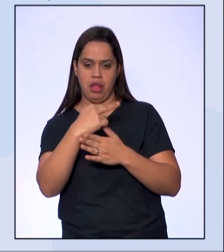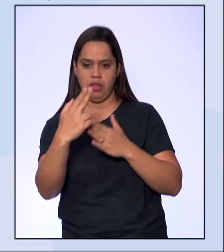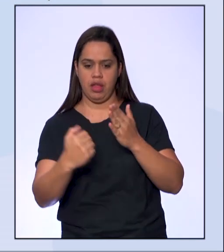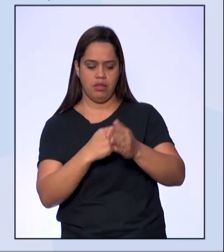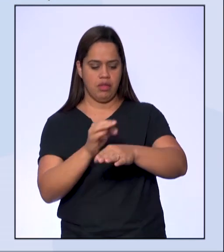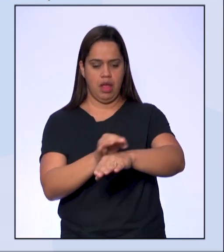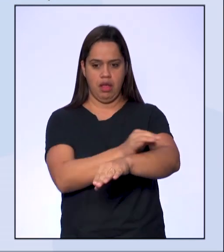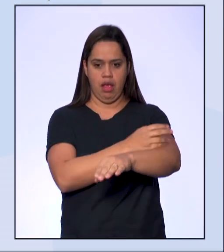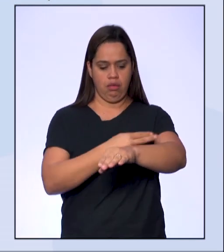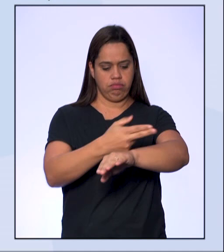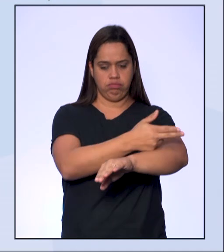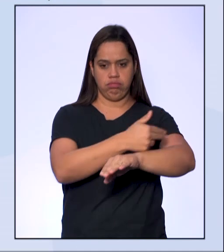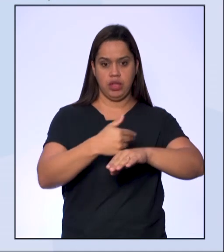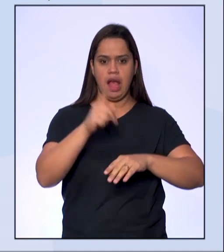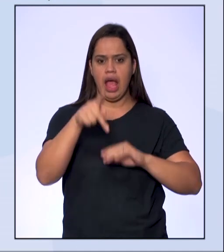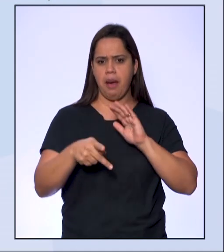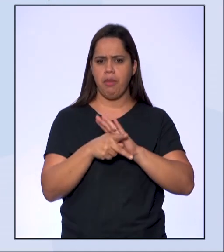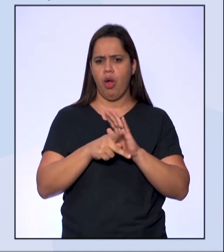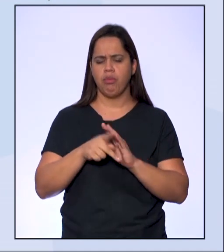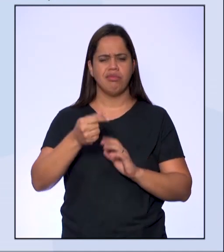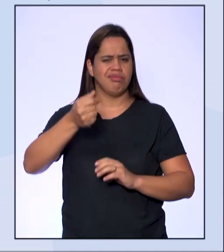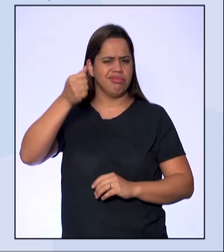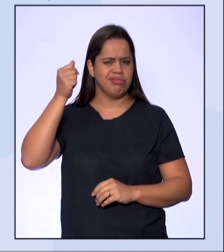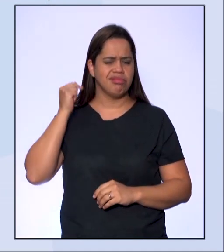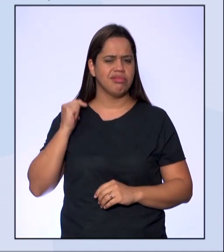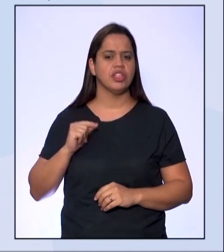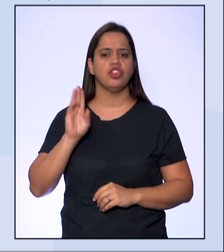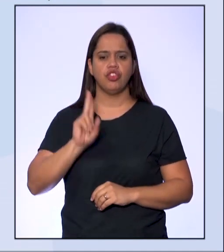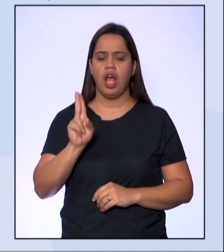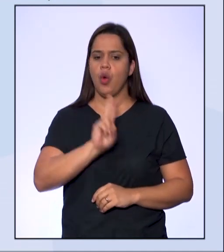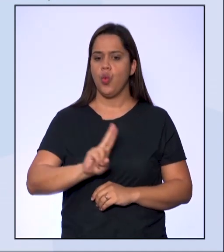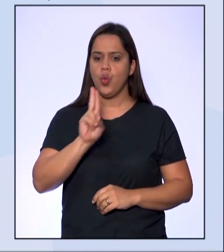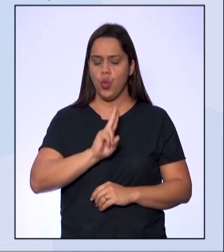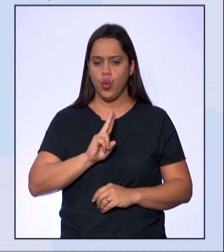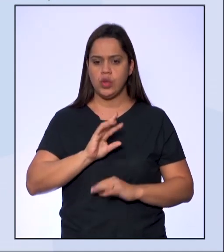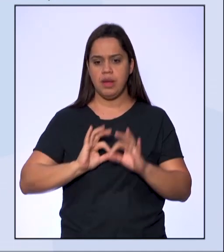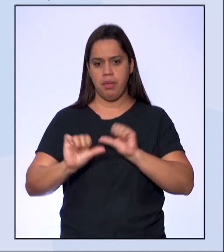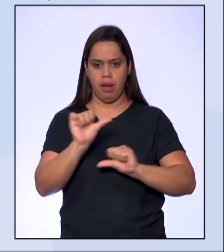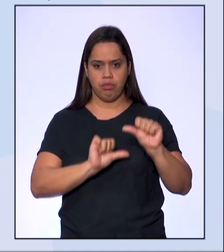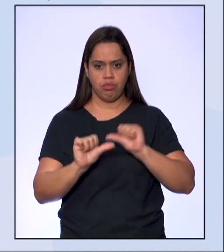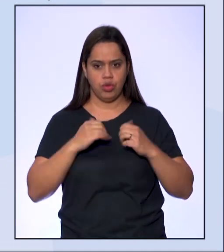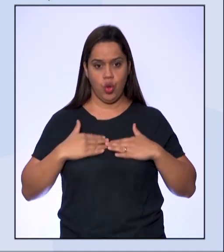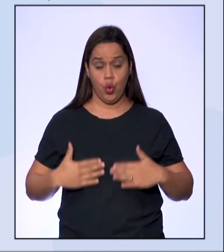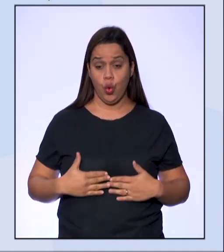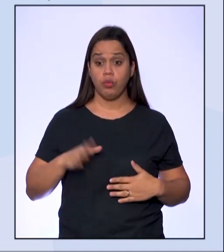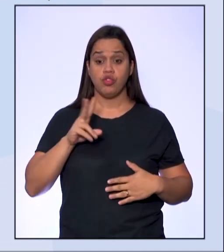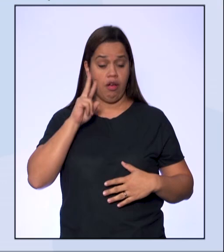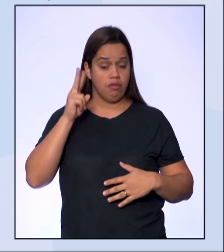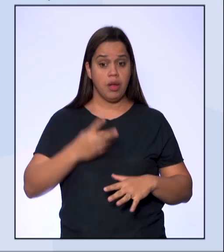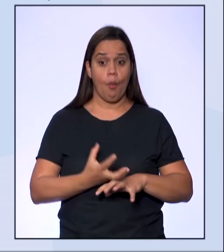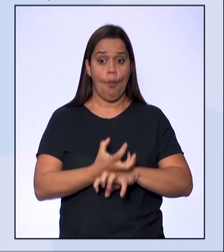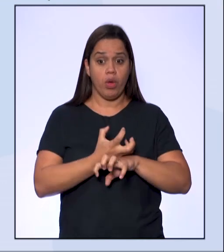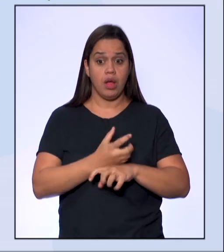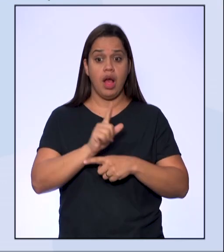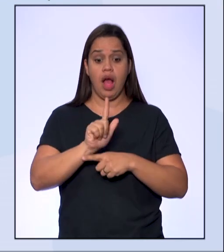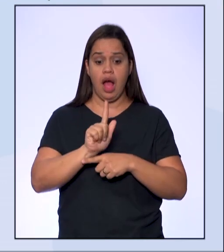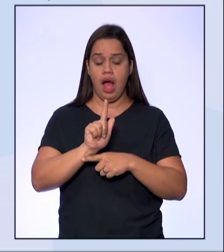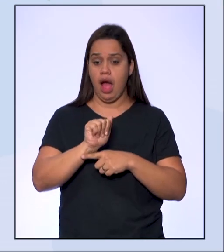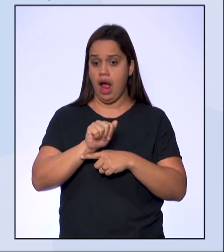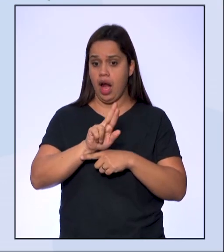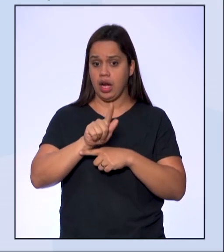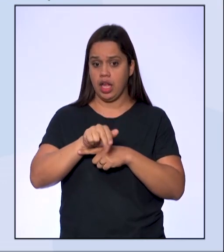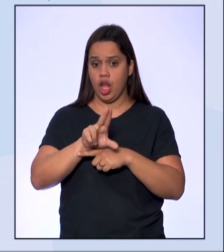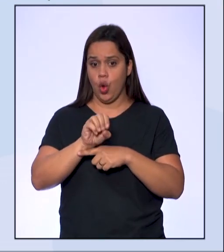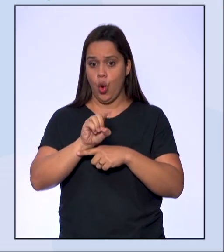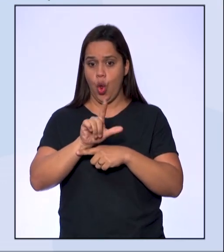antigas maneiras utilizadas para modificar o corpo. Evidências arqueológicas confirmam a existência de tatuagens feitas no